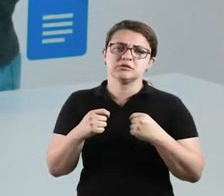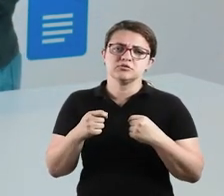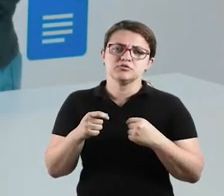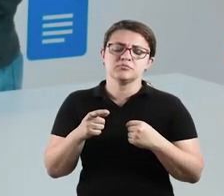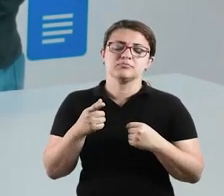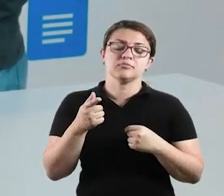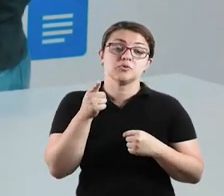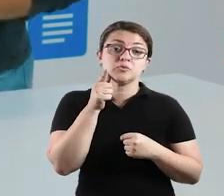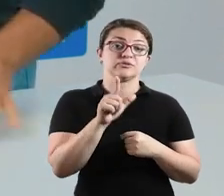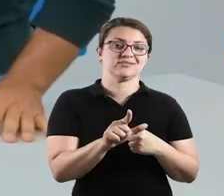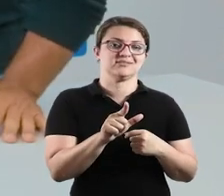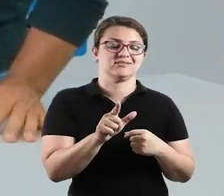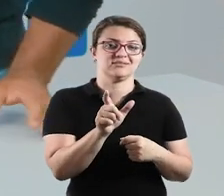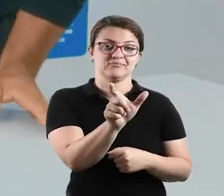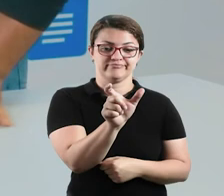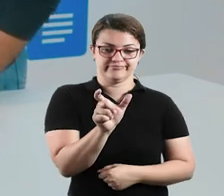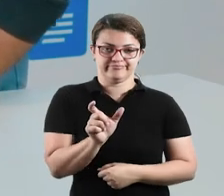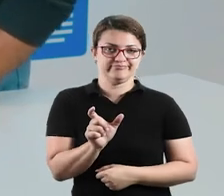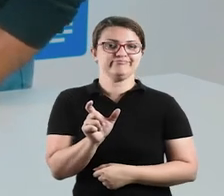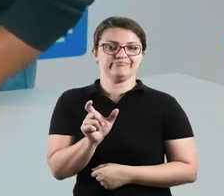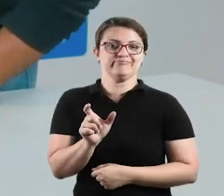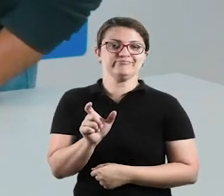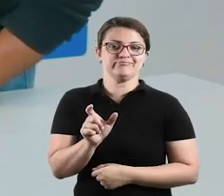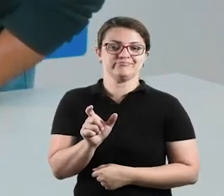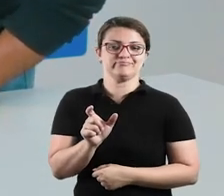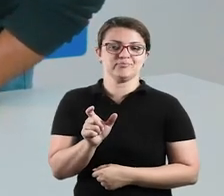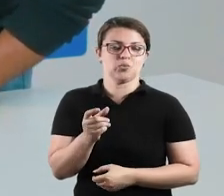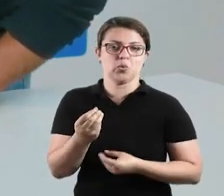documento? Lembra? Fácil, né?